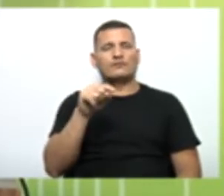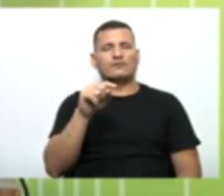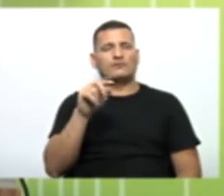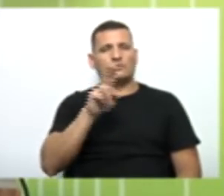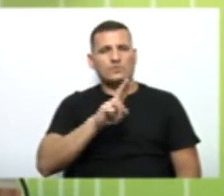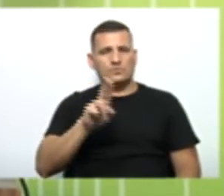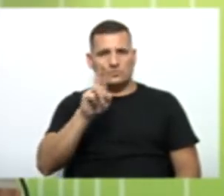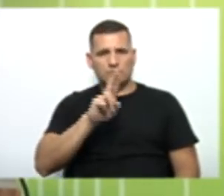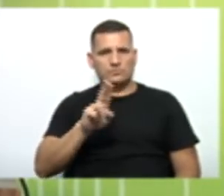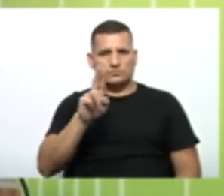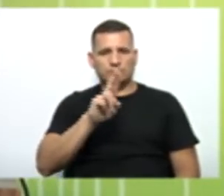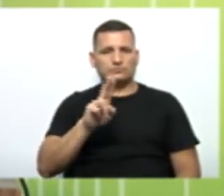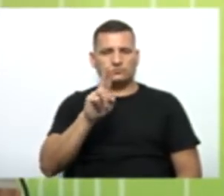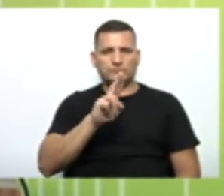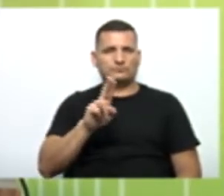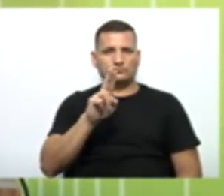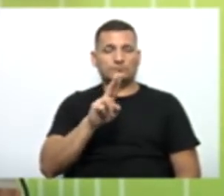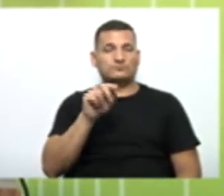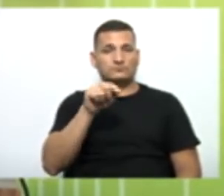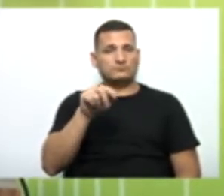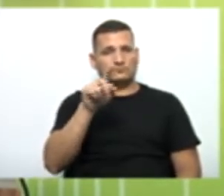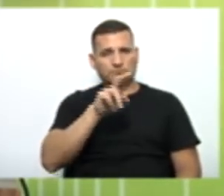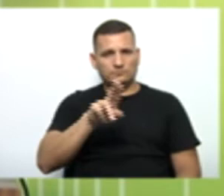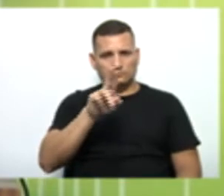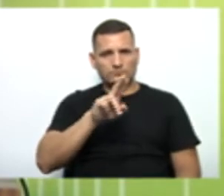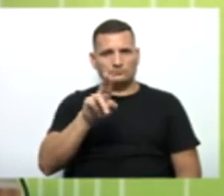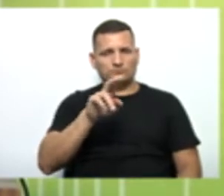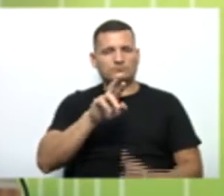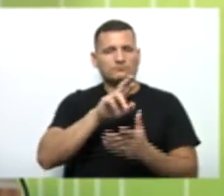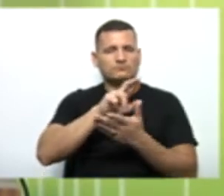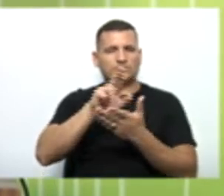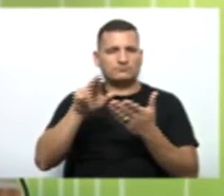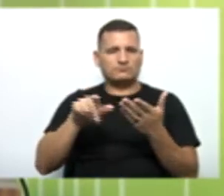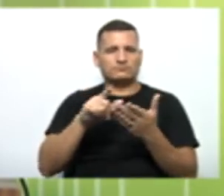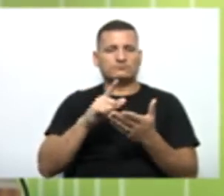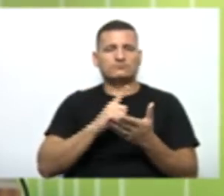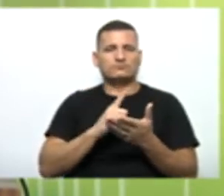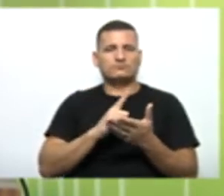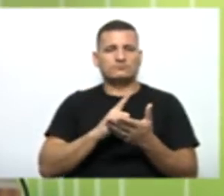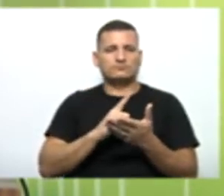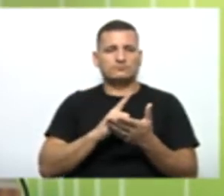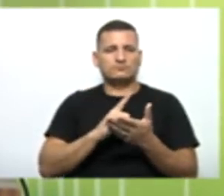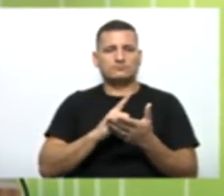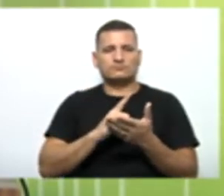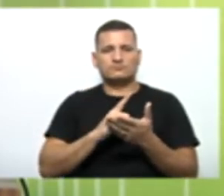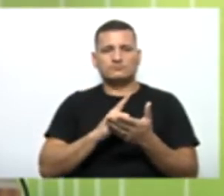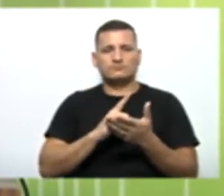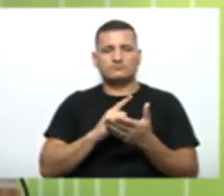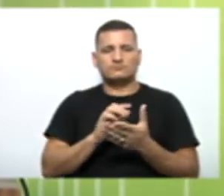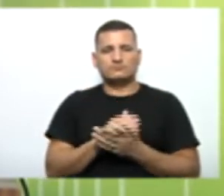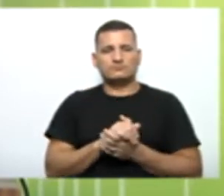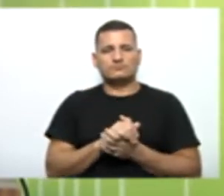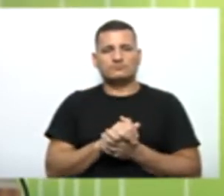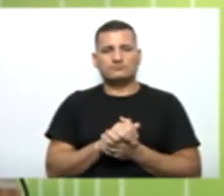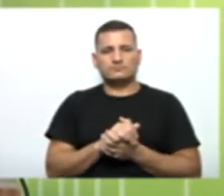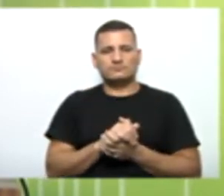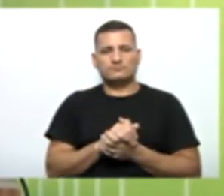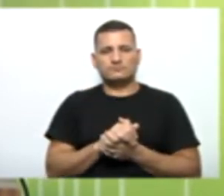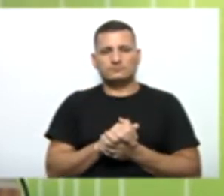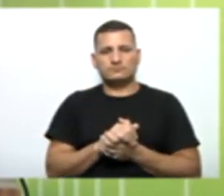Essa funcionalidade, ela é enorme, né? Tipo, ela é muito... Ela é